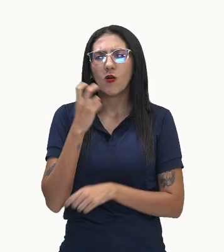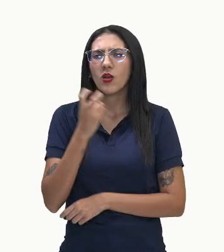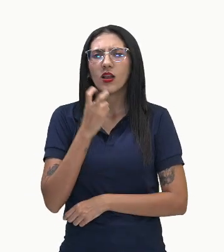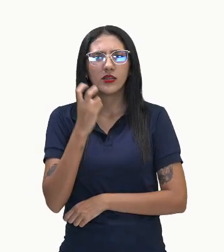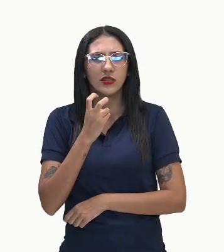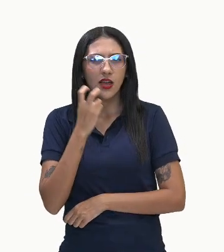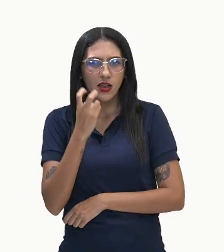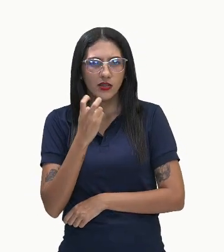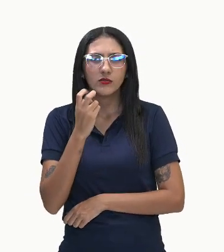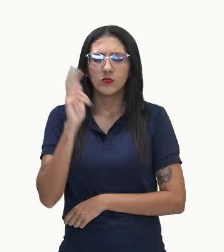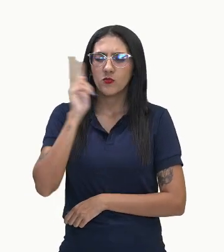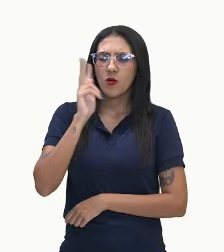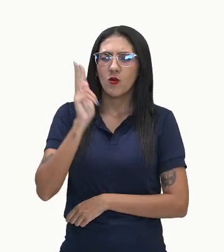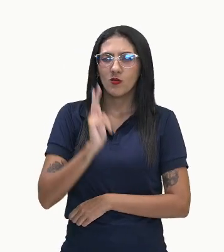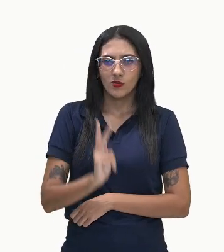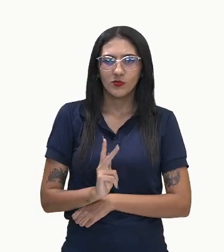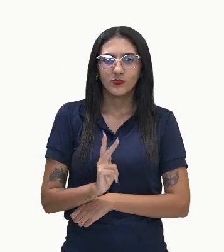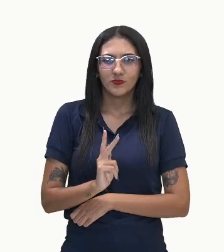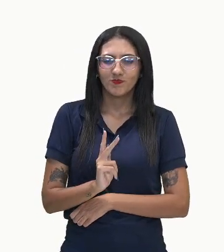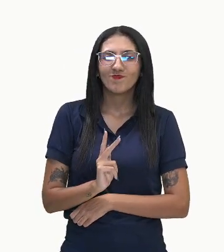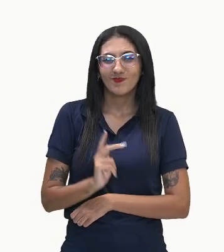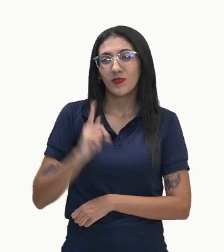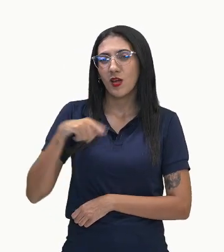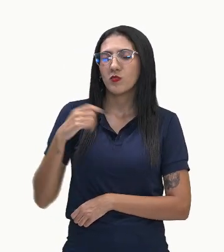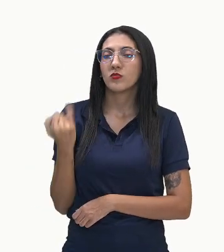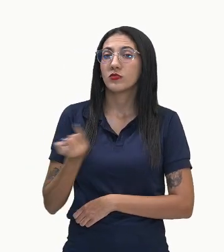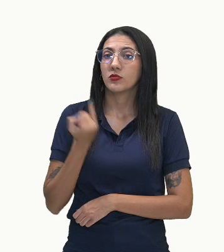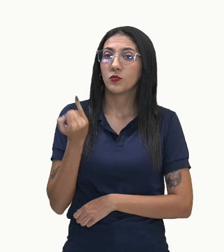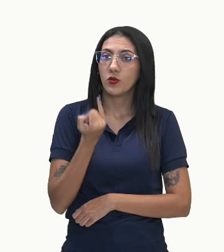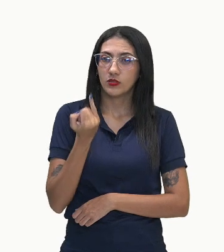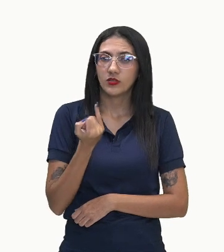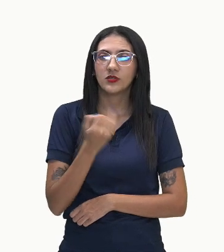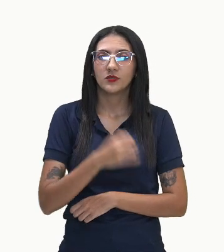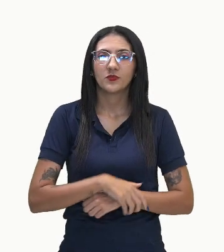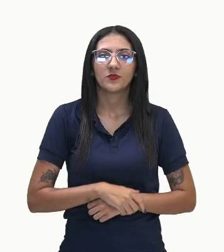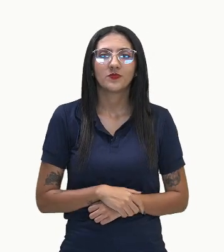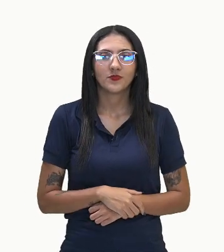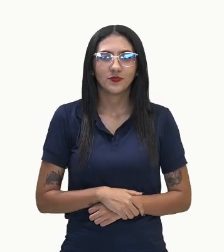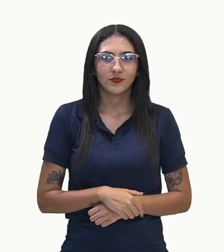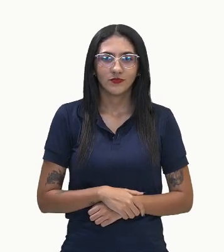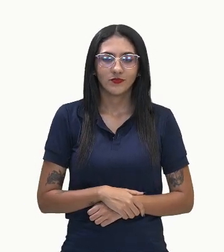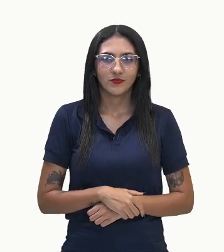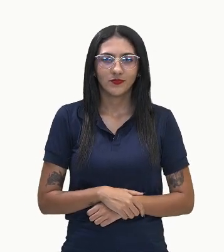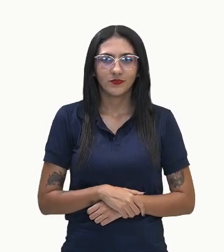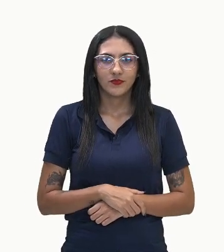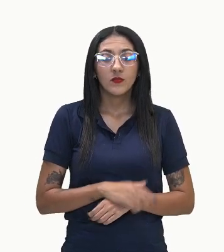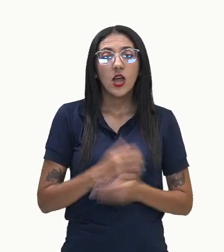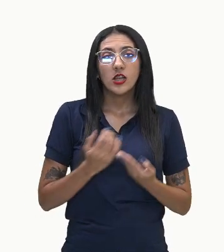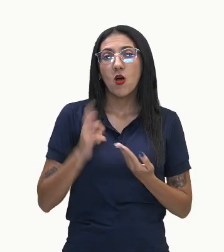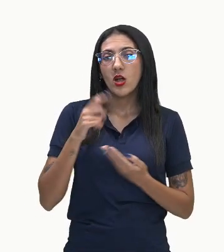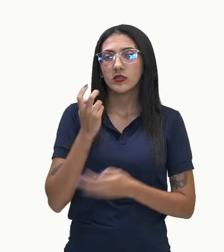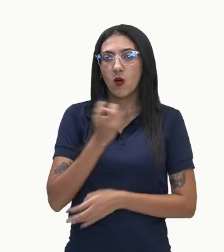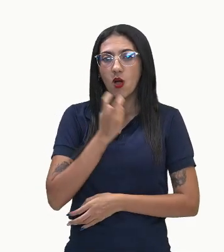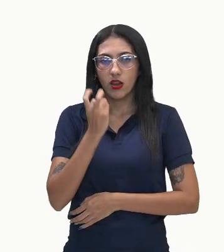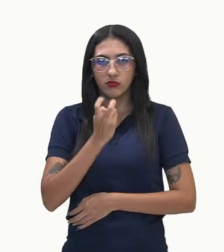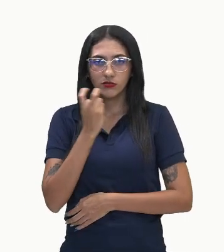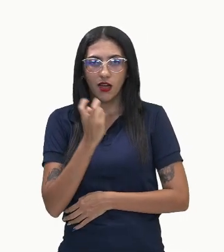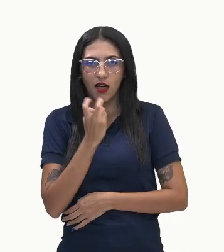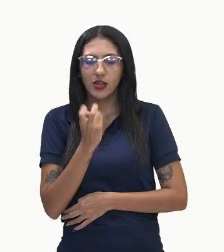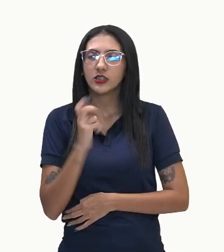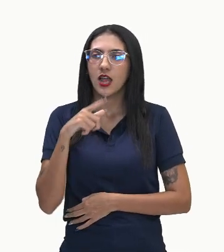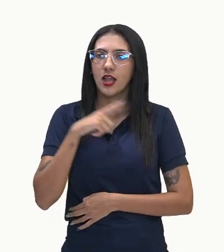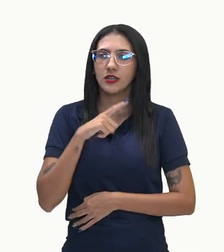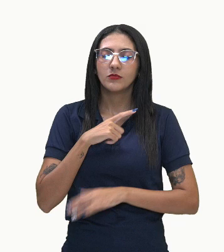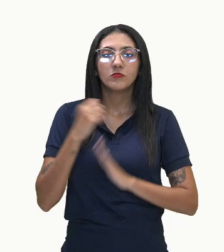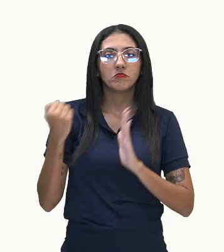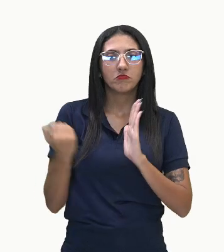Ok? Isso é muito importante saber, tá, gente? Então, a oralidade é que, de certa forma, vai